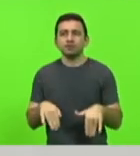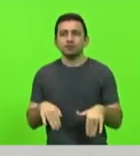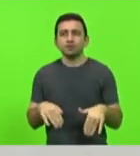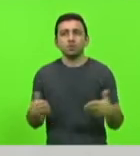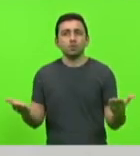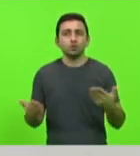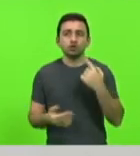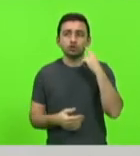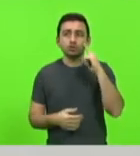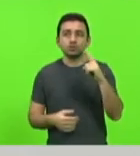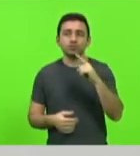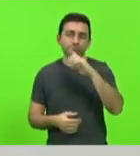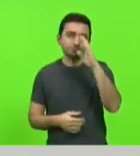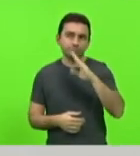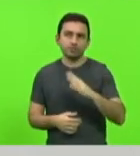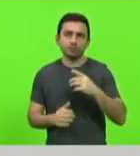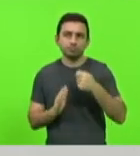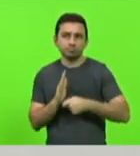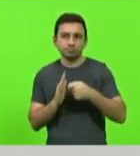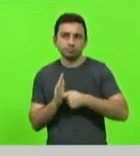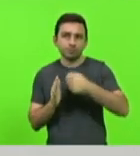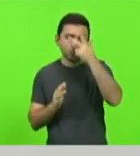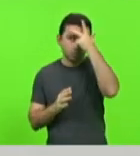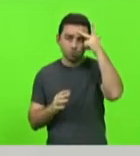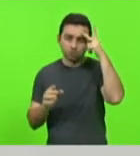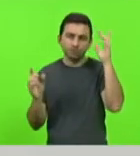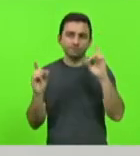Dia Nacional de Luta da Pessoa com Deficiência.